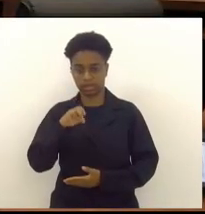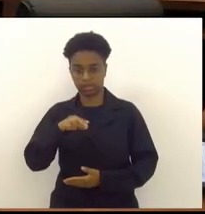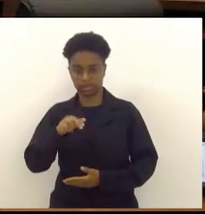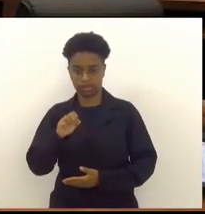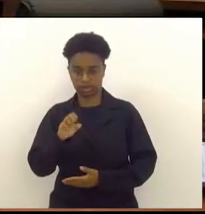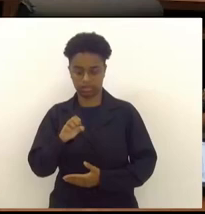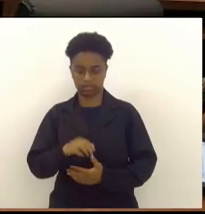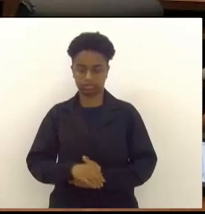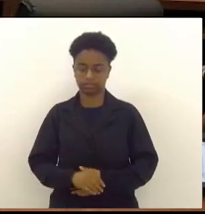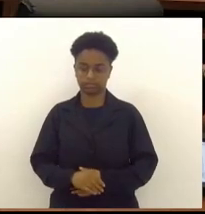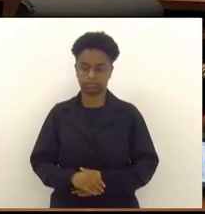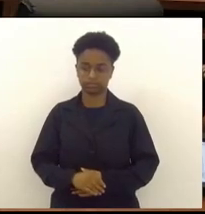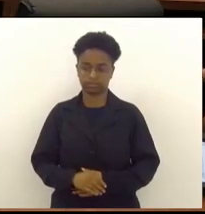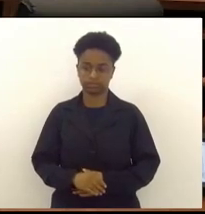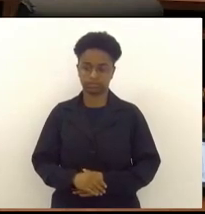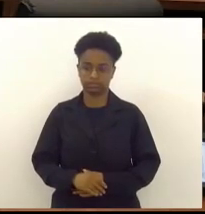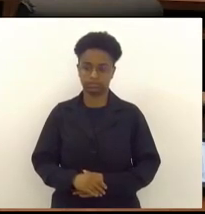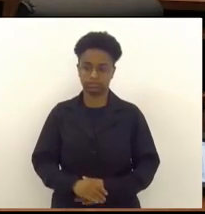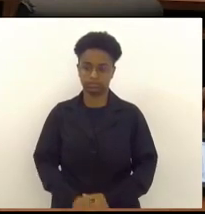Luiza Zirmelmann.